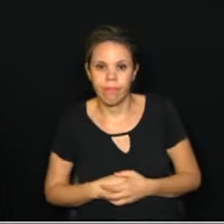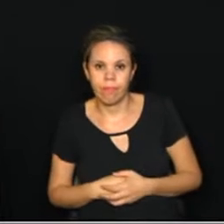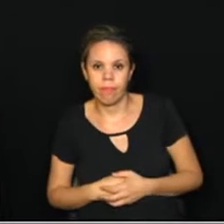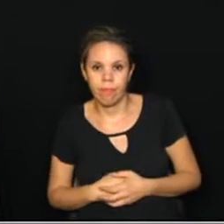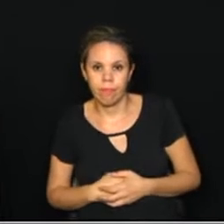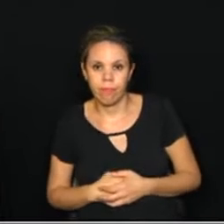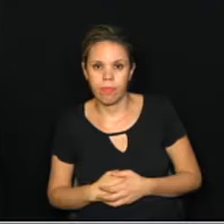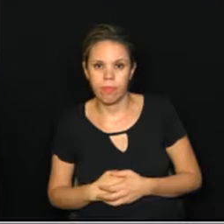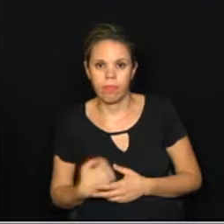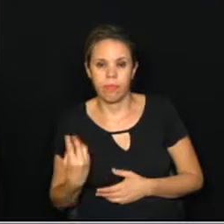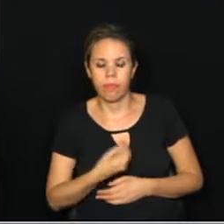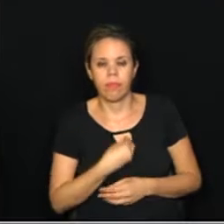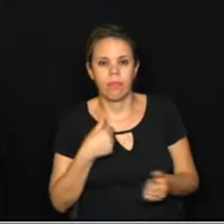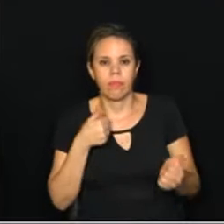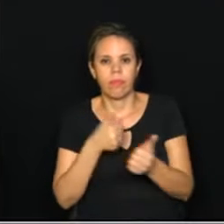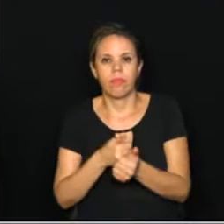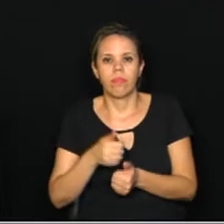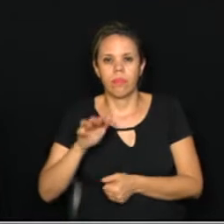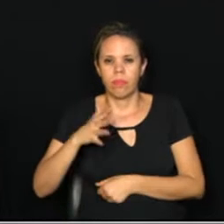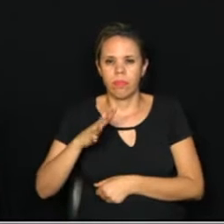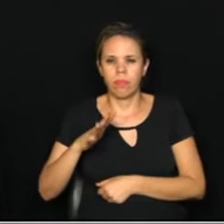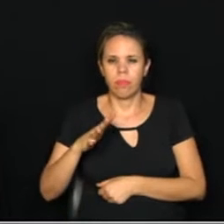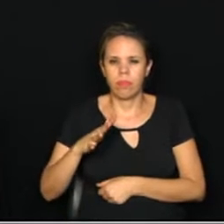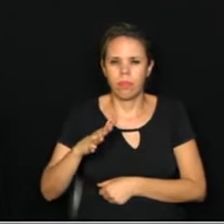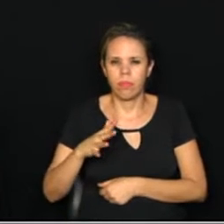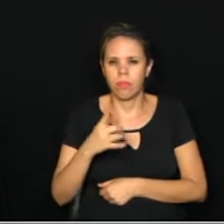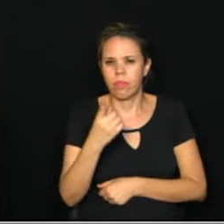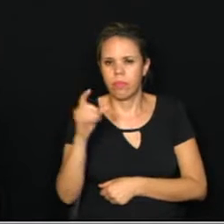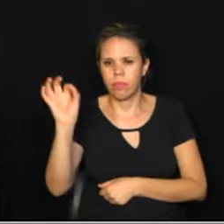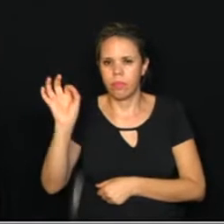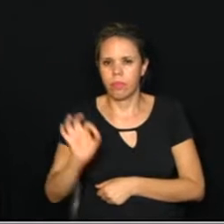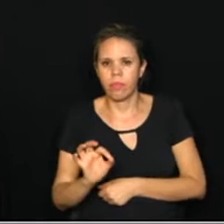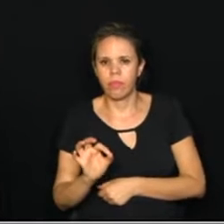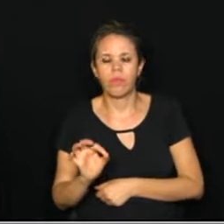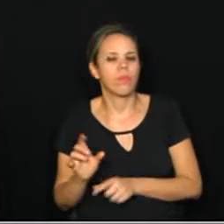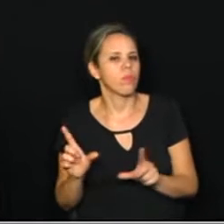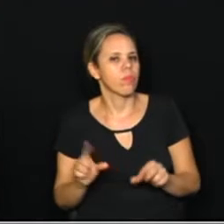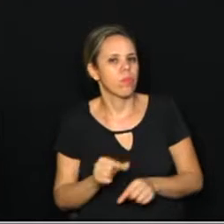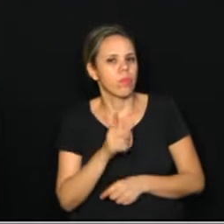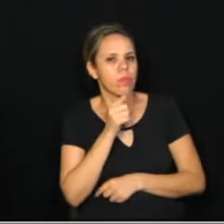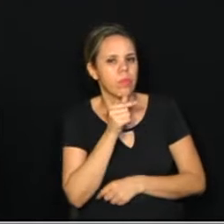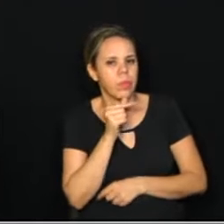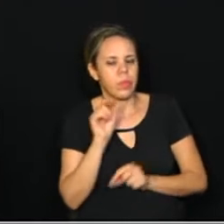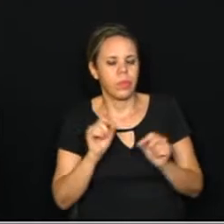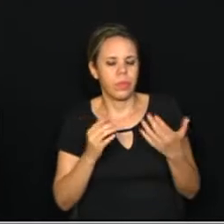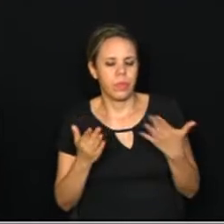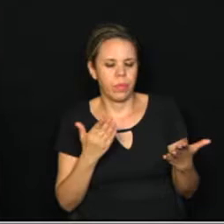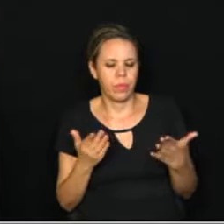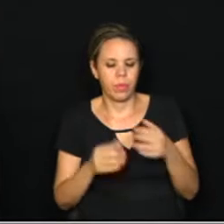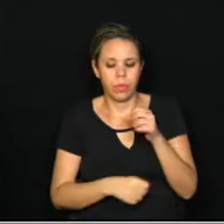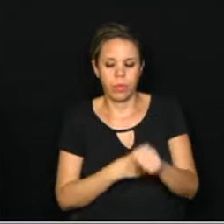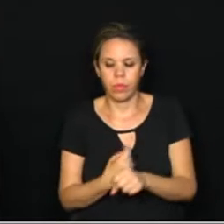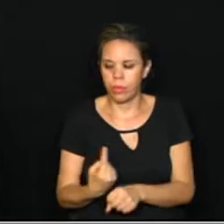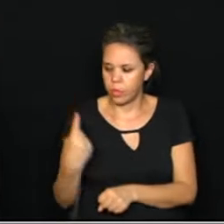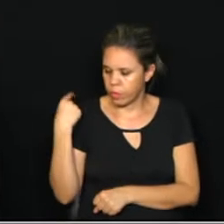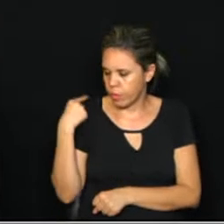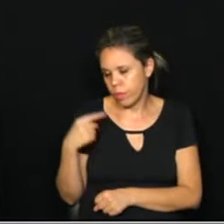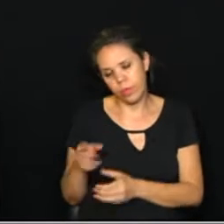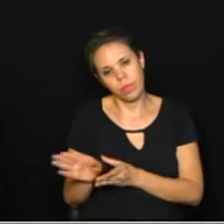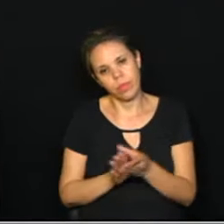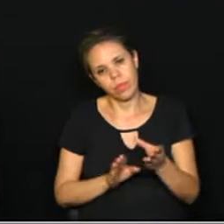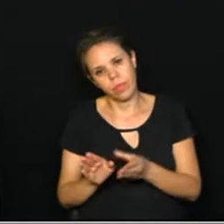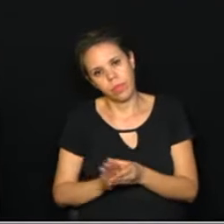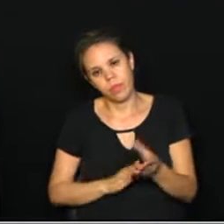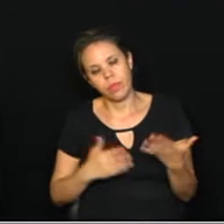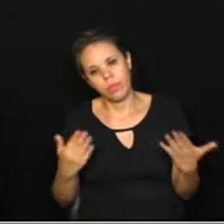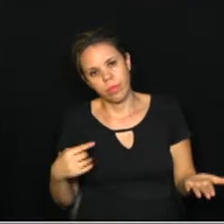seja, nós estamos aí com aproximadamente 10%, né, menos água do que o ano passado, e o recomendado, né,